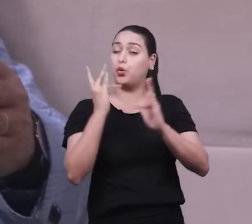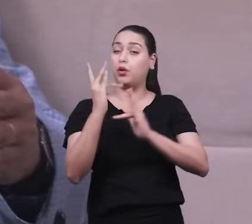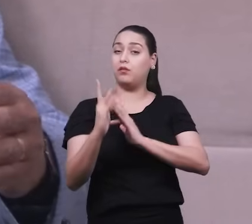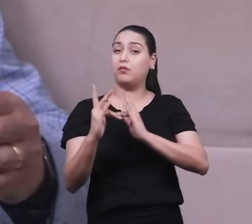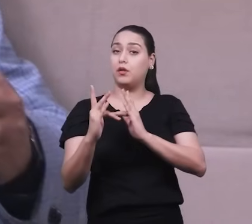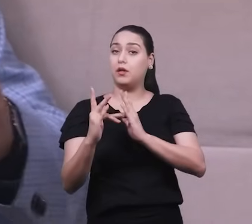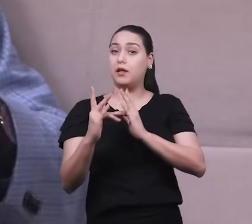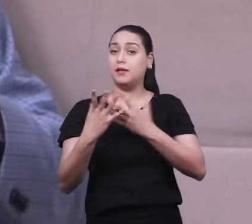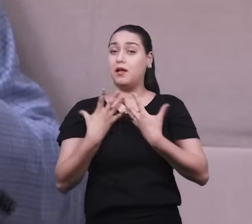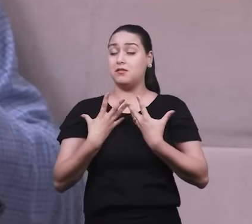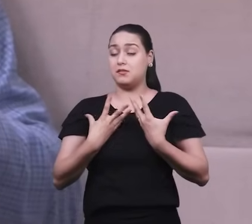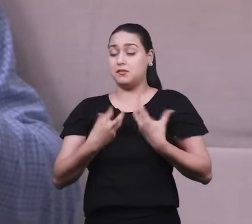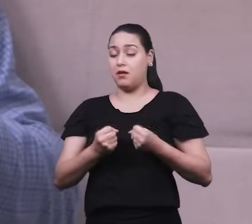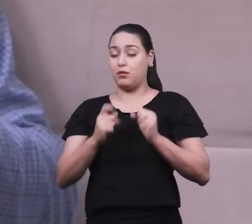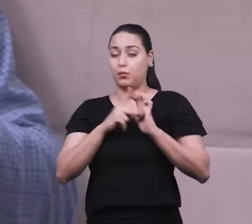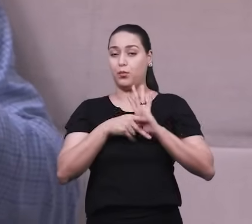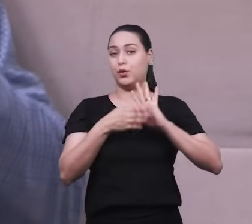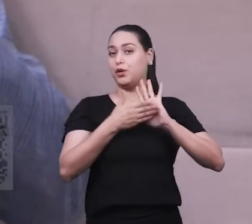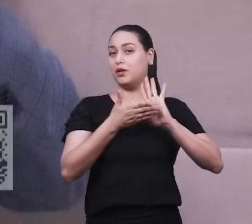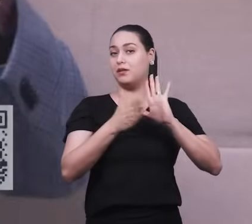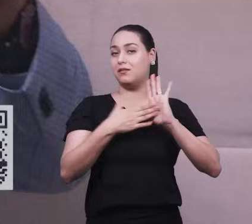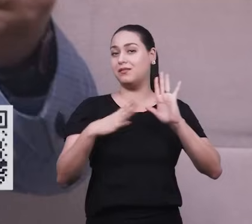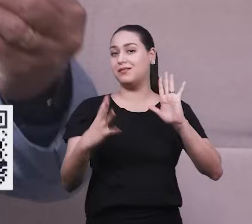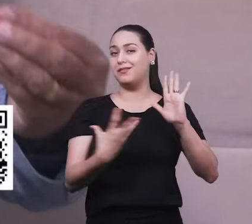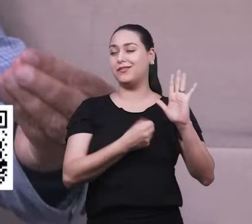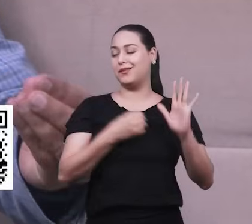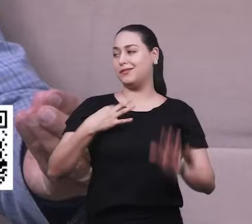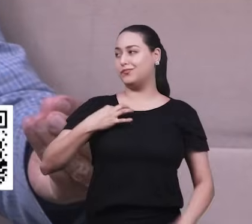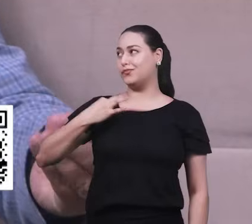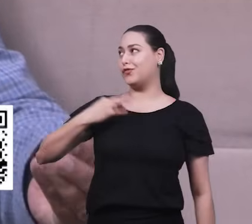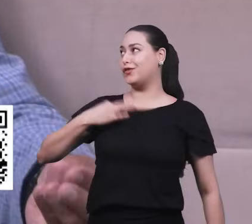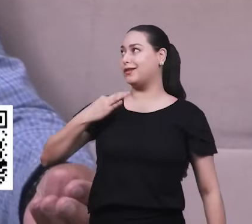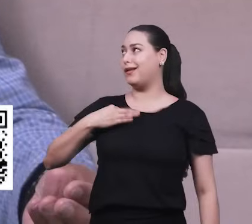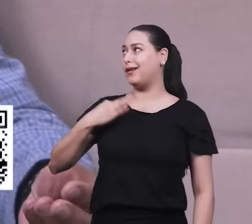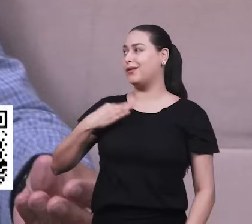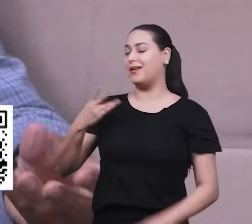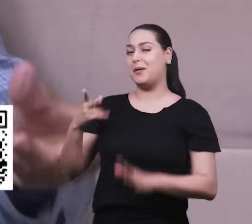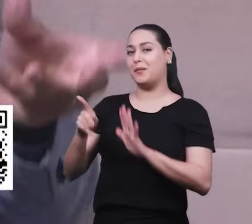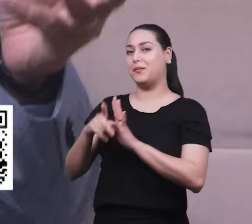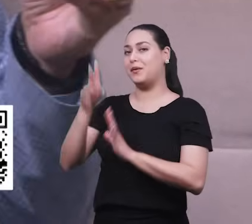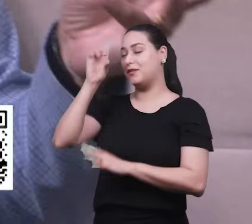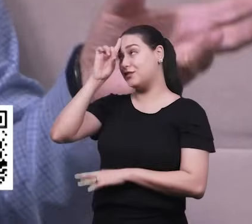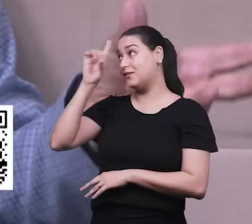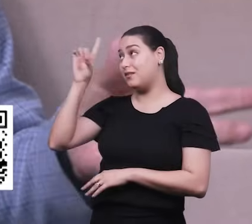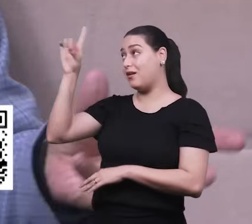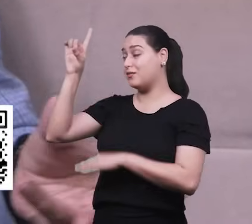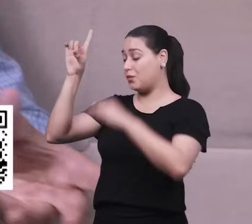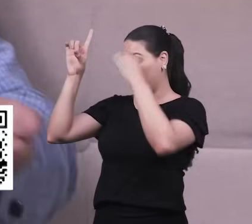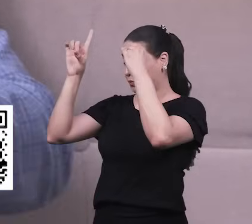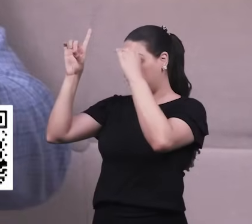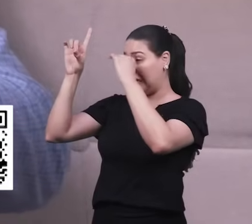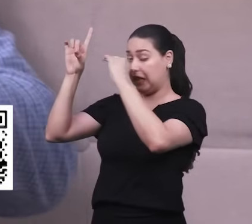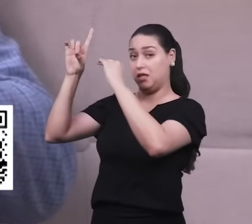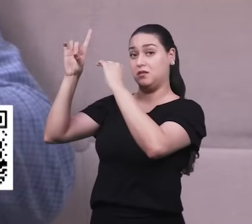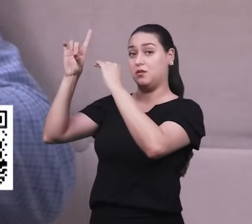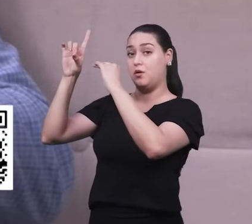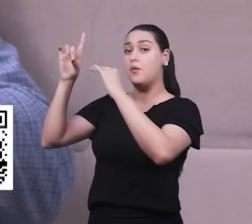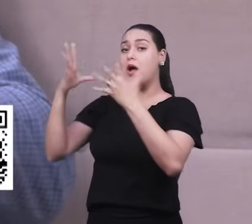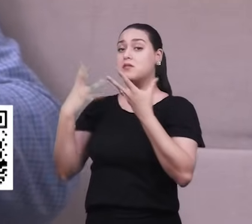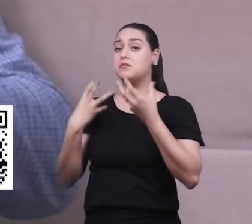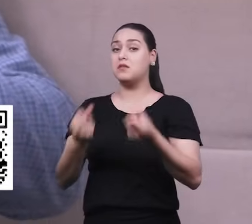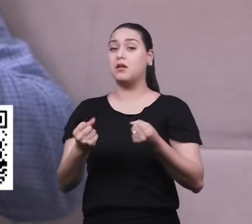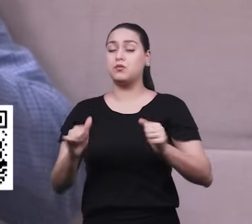estabelecido na eternidade, ele se coloca à disposição de Deus Pai para passar por todo esse